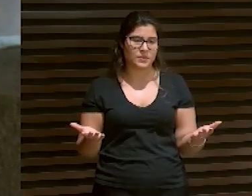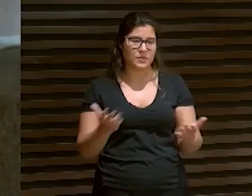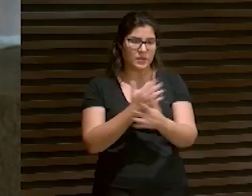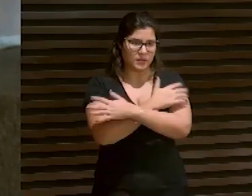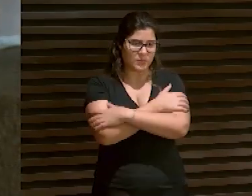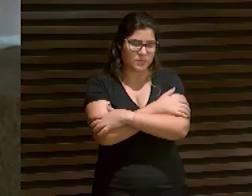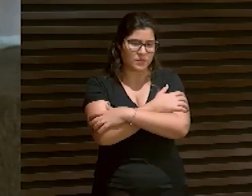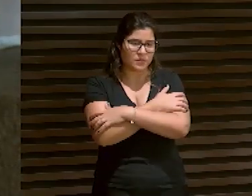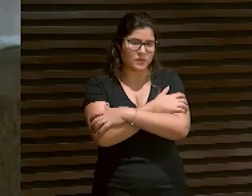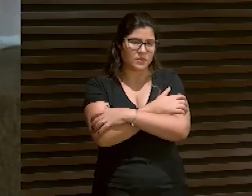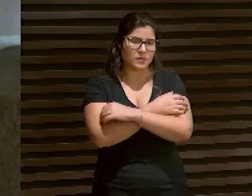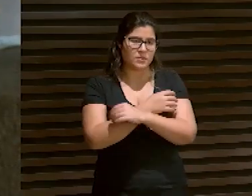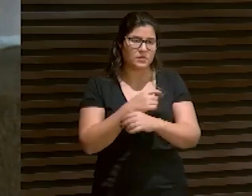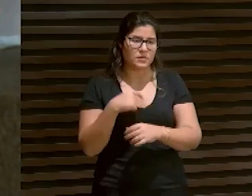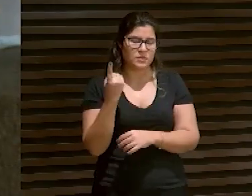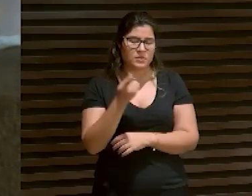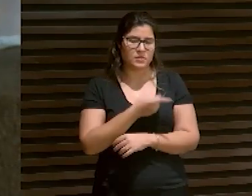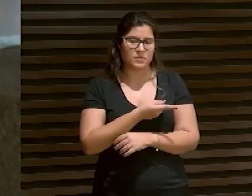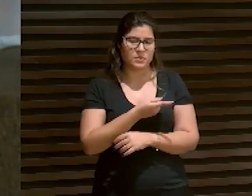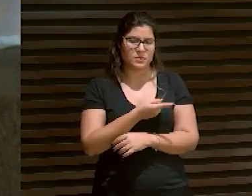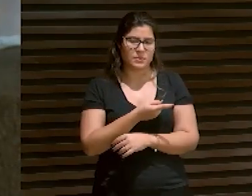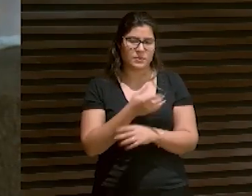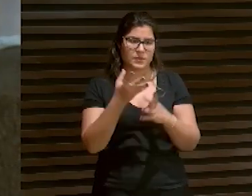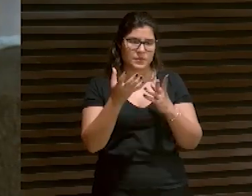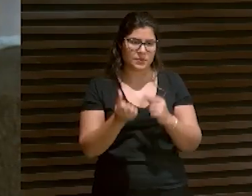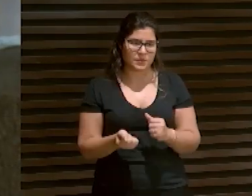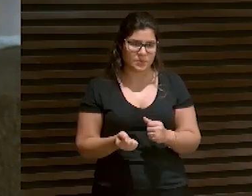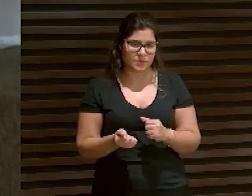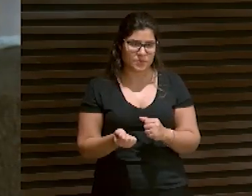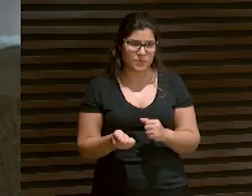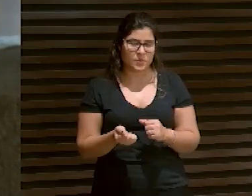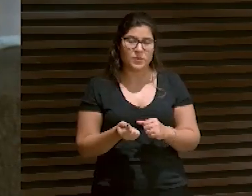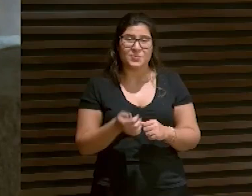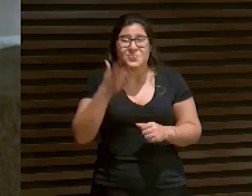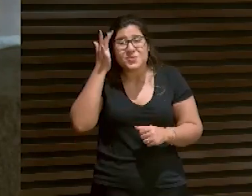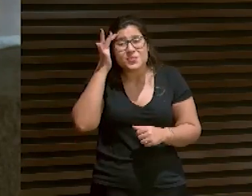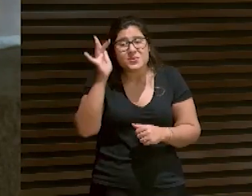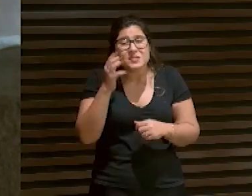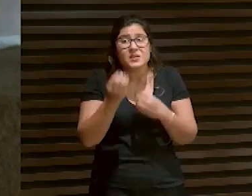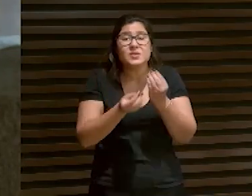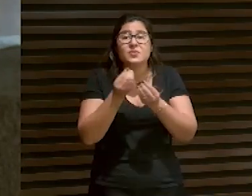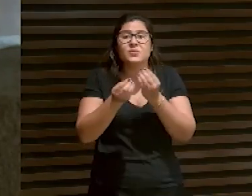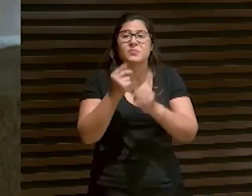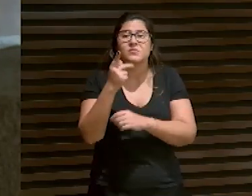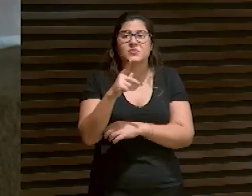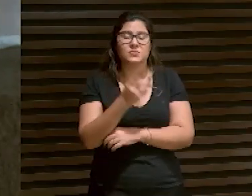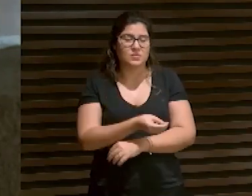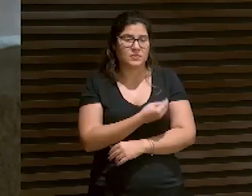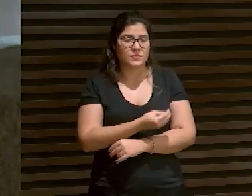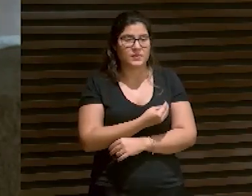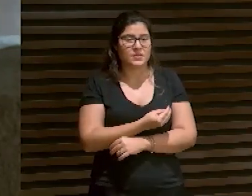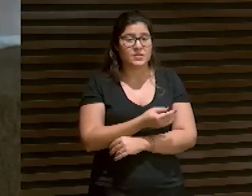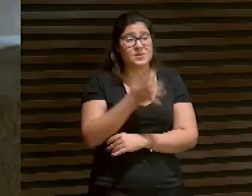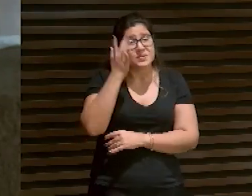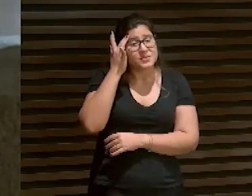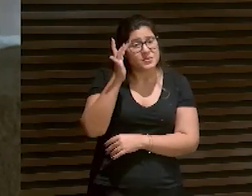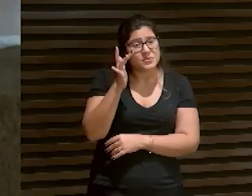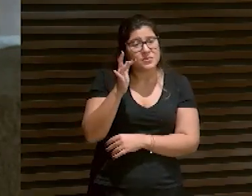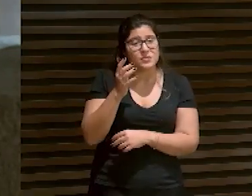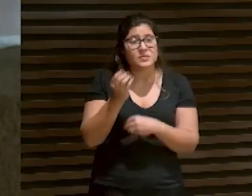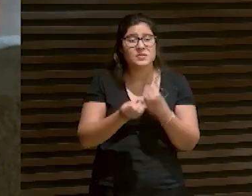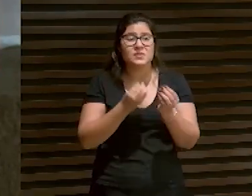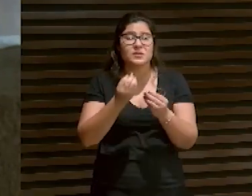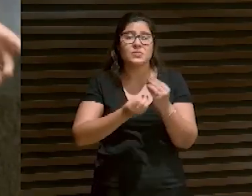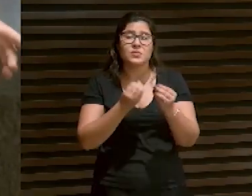filho pródigo. Eu não sei, irmãos, como que está a sua vida, não sei como que estão